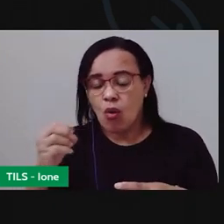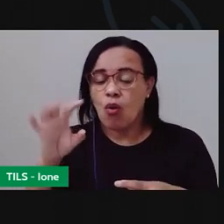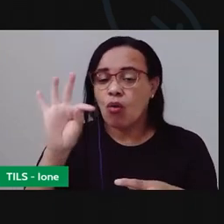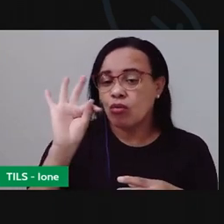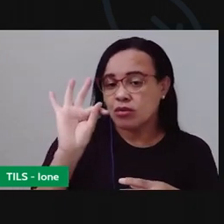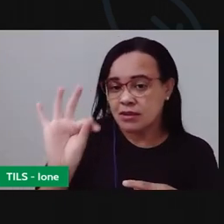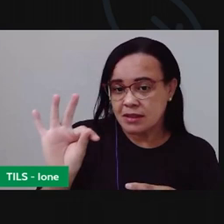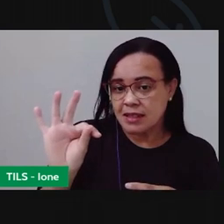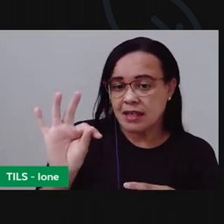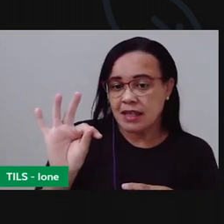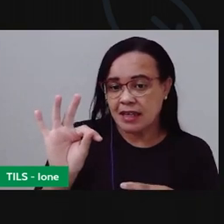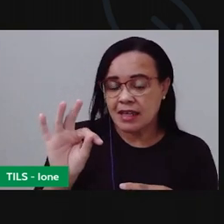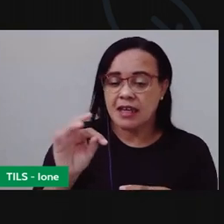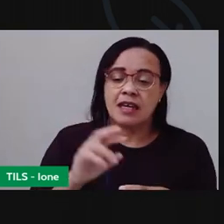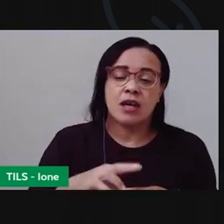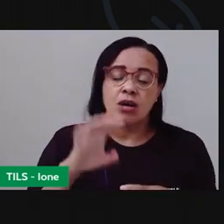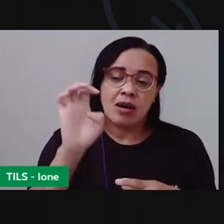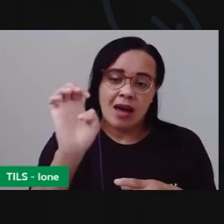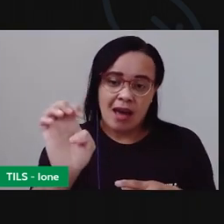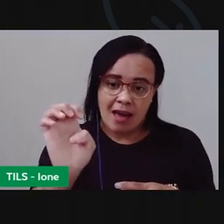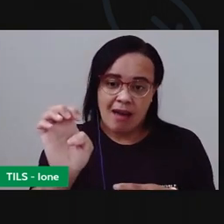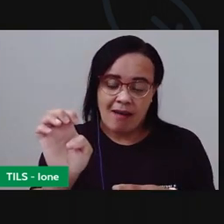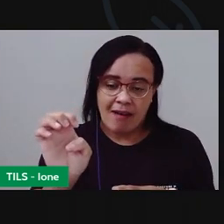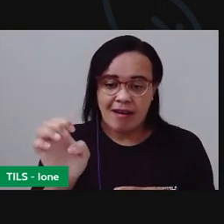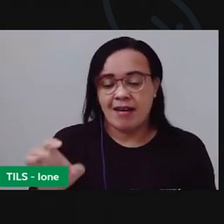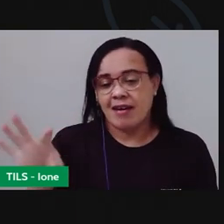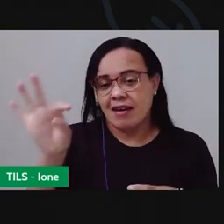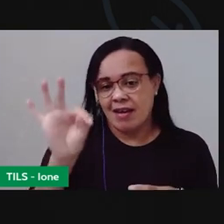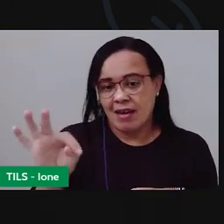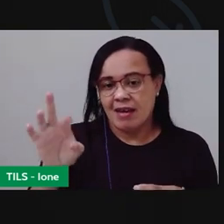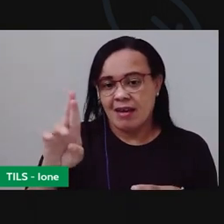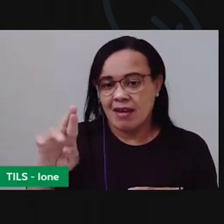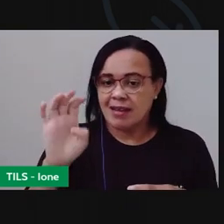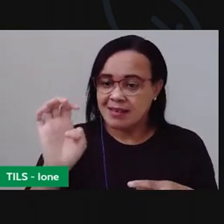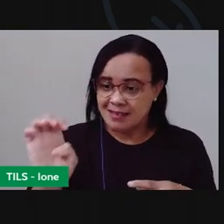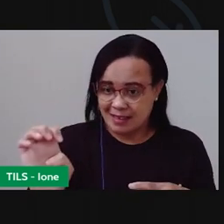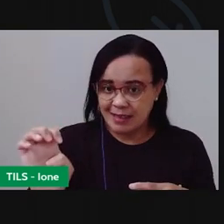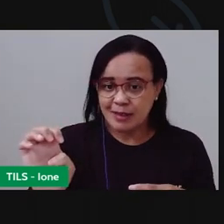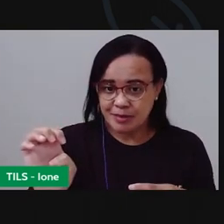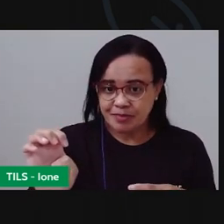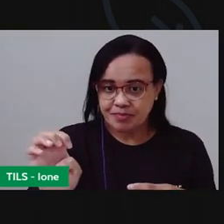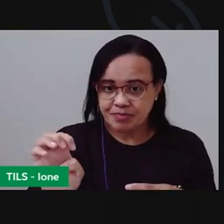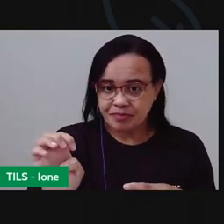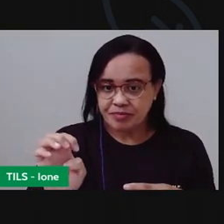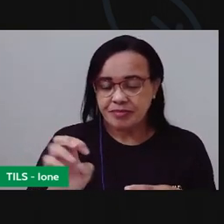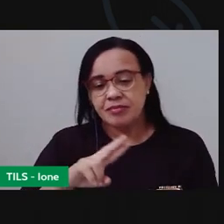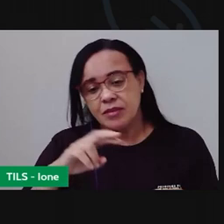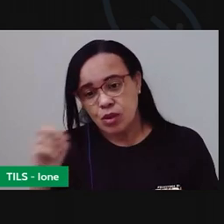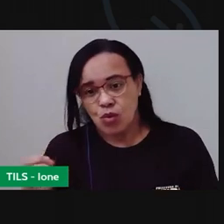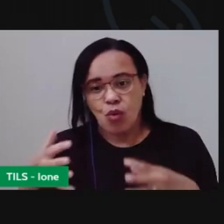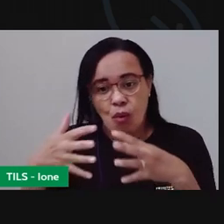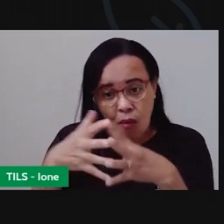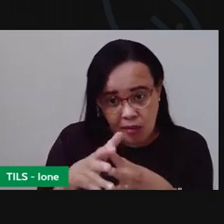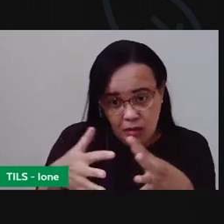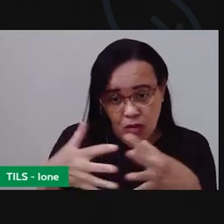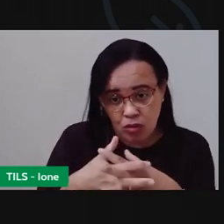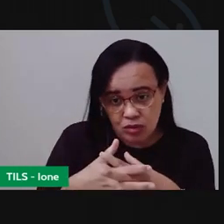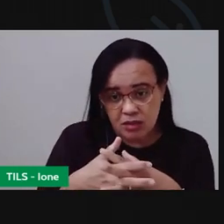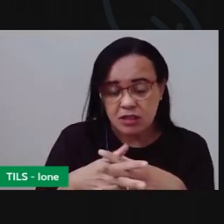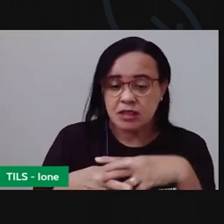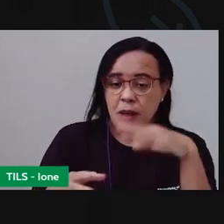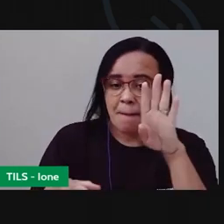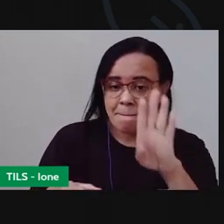re EA vogal e e fale tré o ou quando ela tá junto da consoante b b